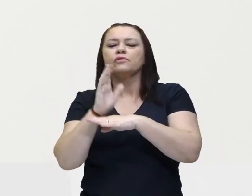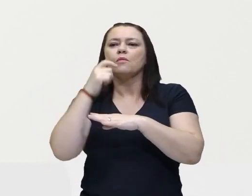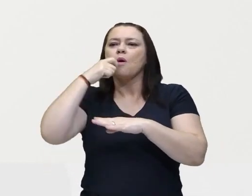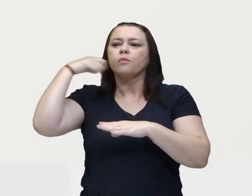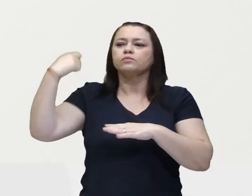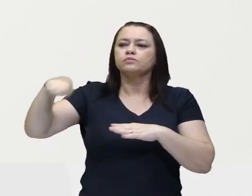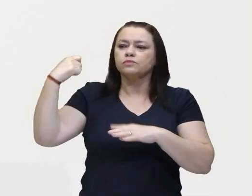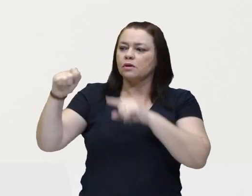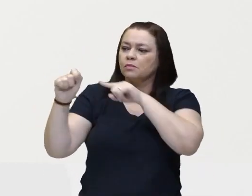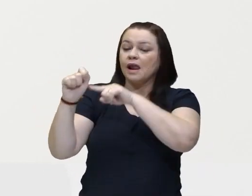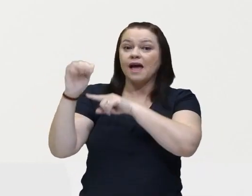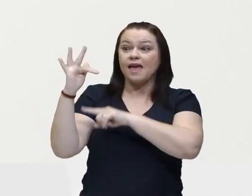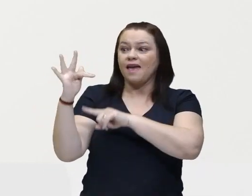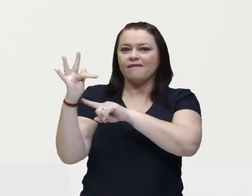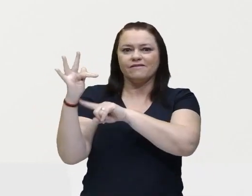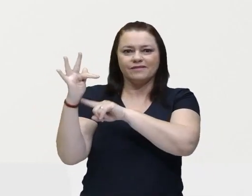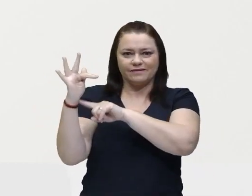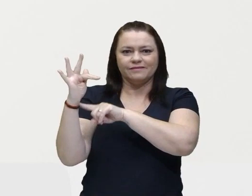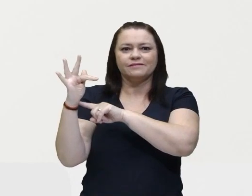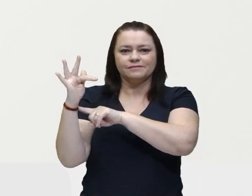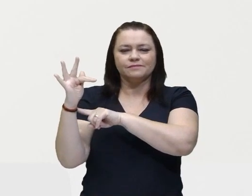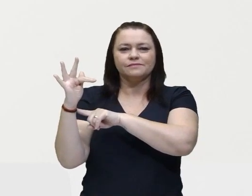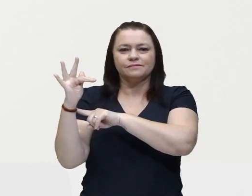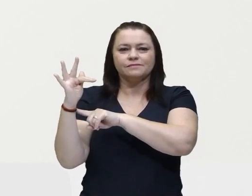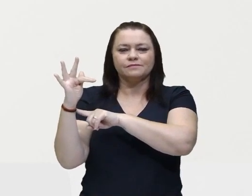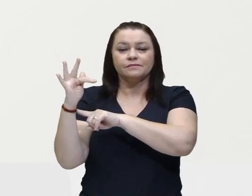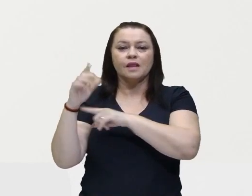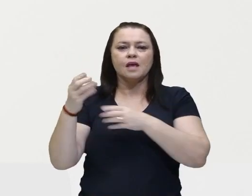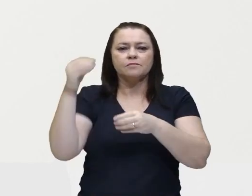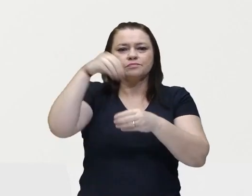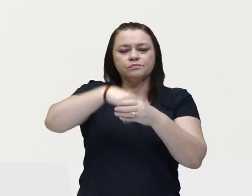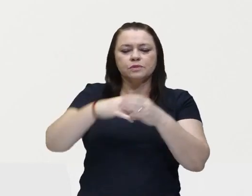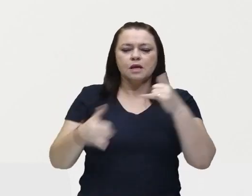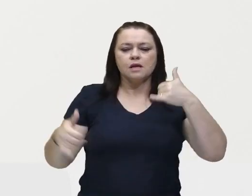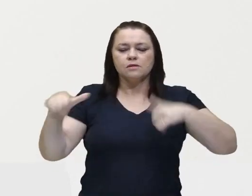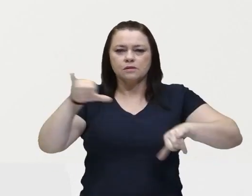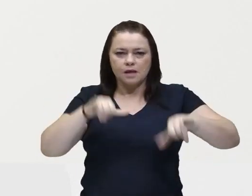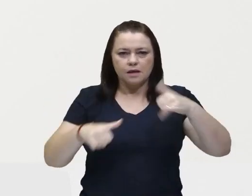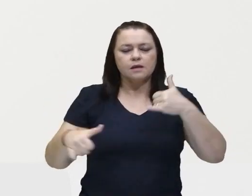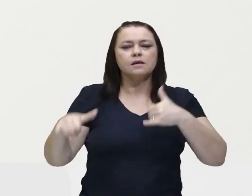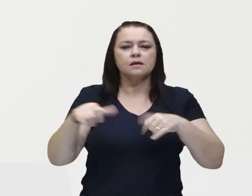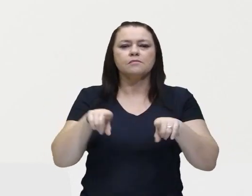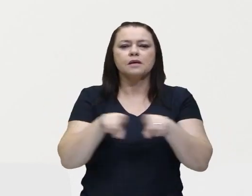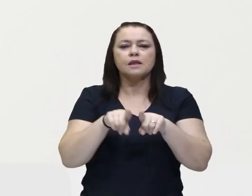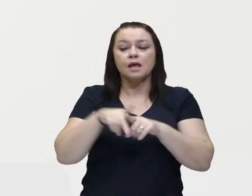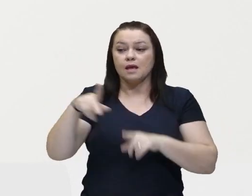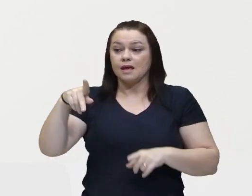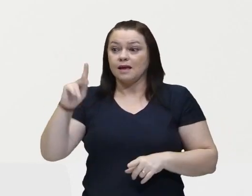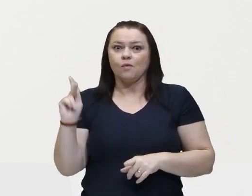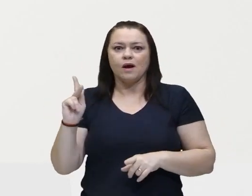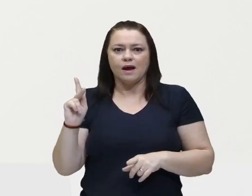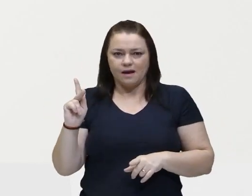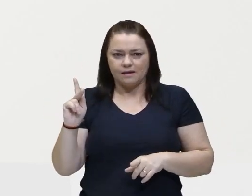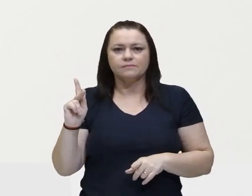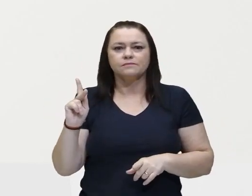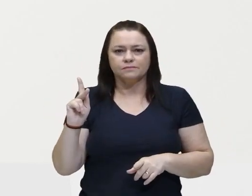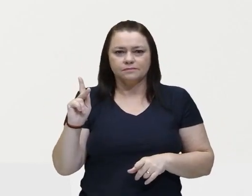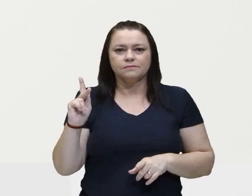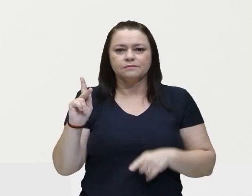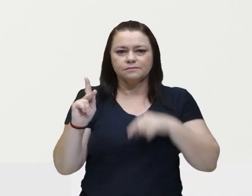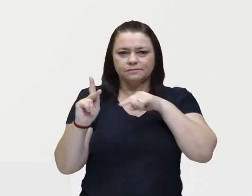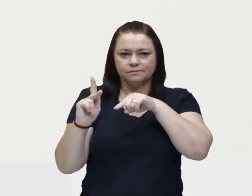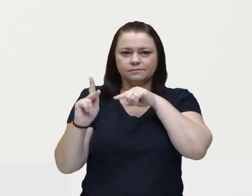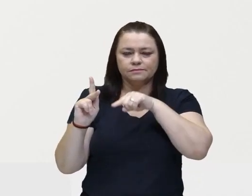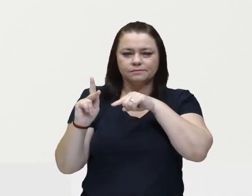trabalham com Fahrenheit. E dentro da química, nós também trabalhamos com a medida Kelvin, tá bom? Essa medida é trabalhada também